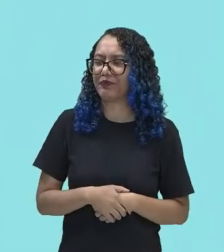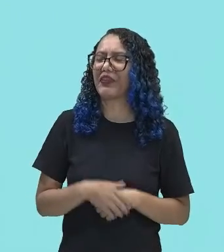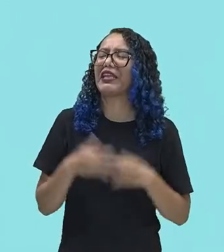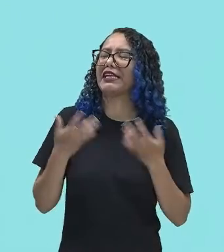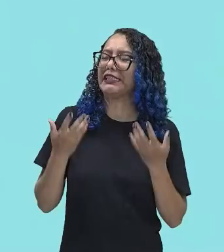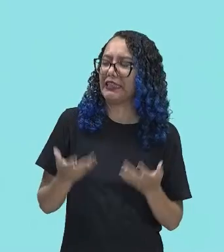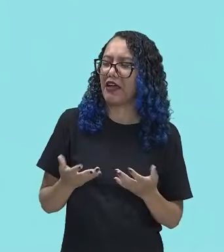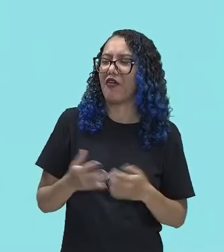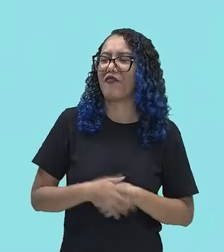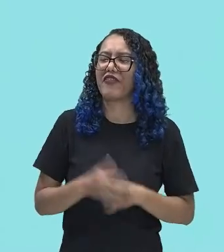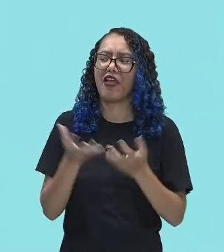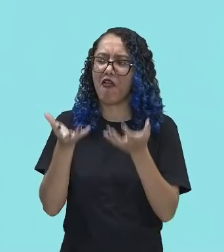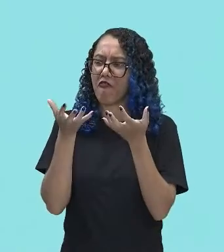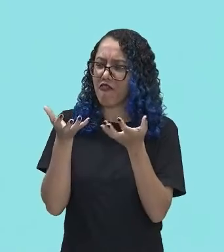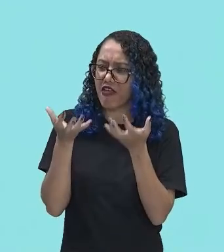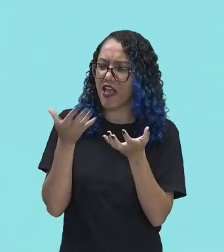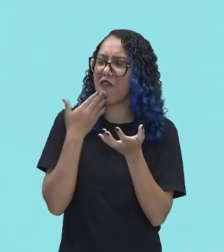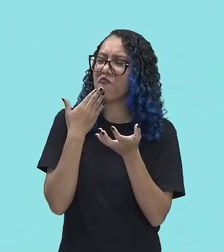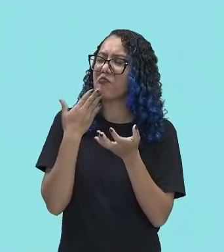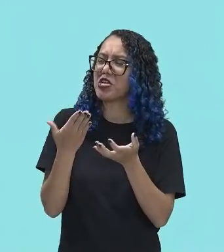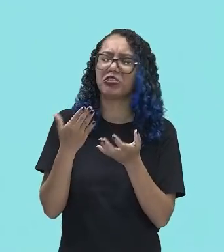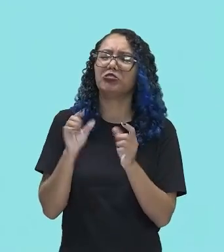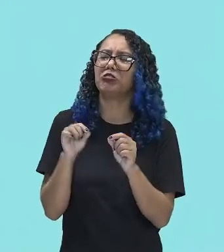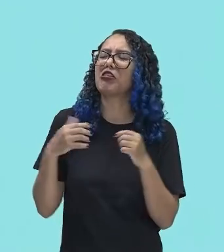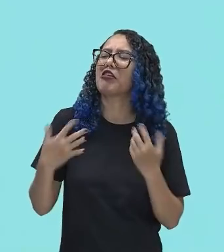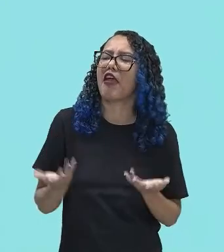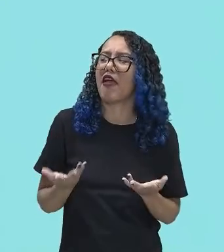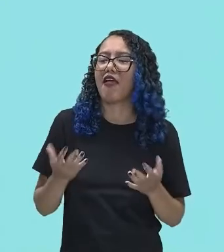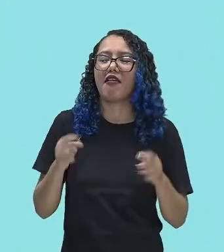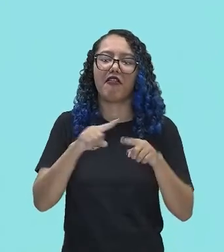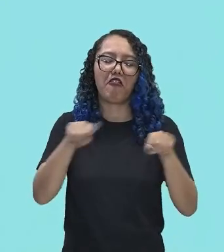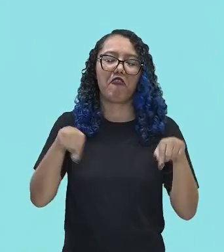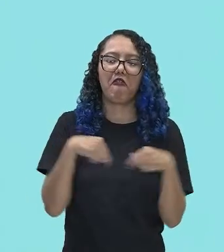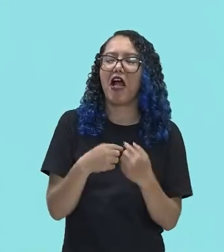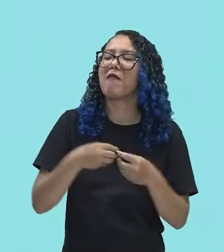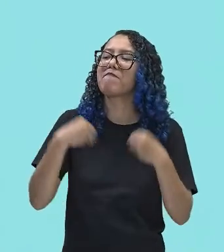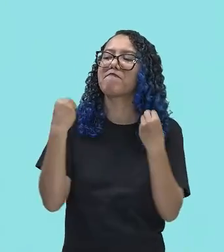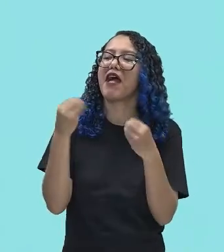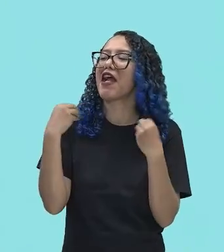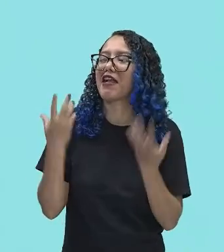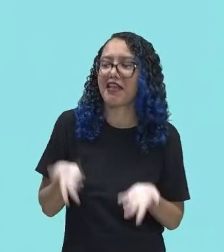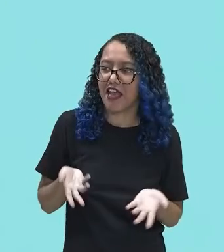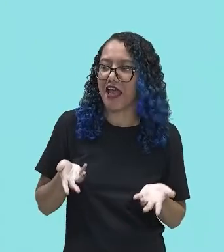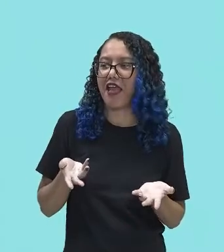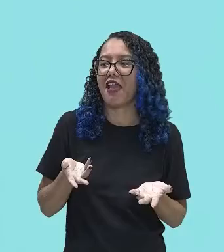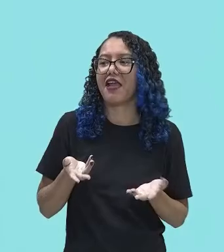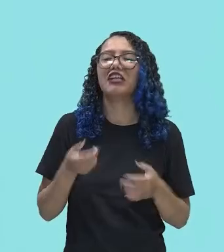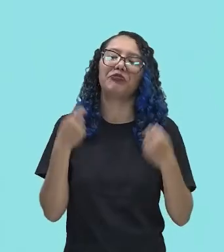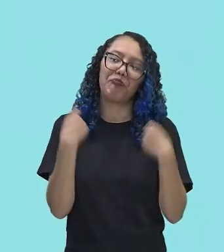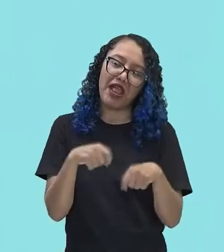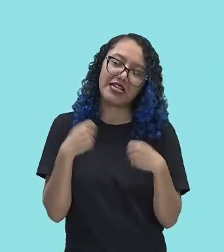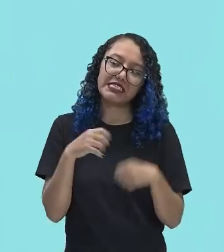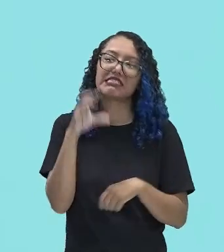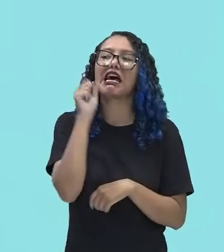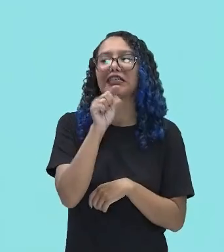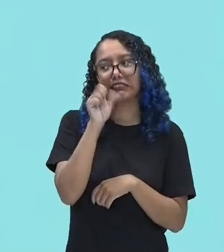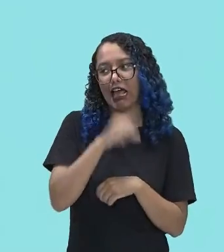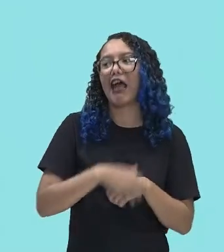quero solicitar a quadra, sabe? Porque a gente está precisando no sábado.